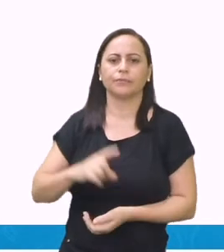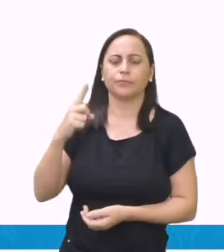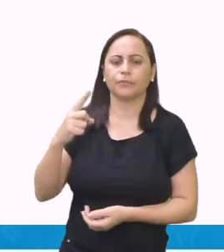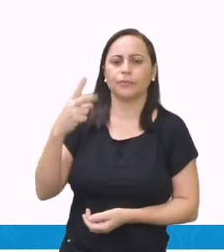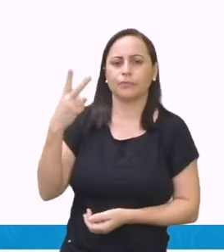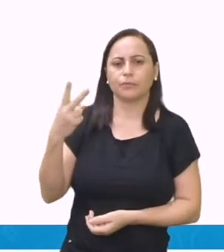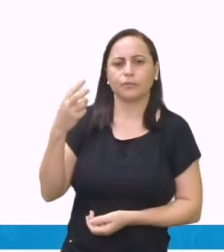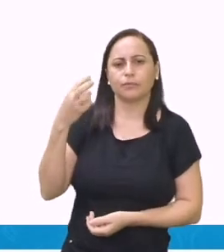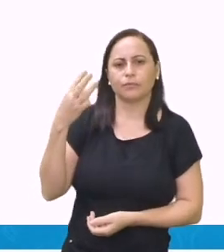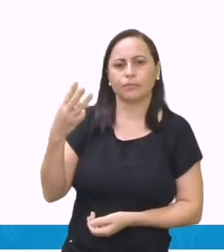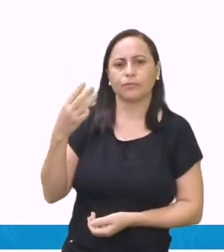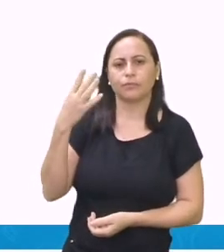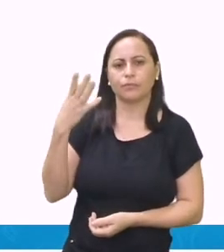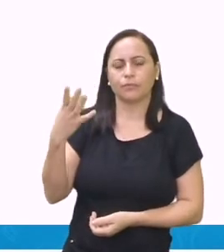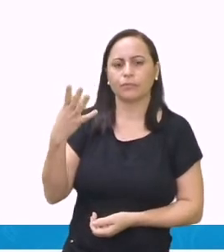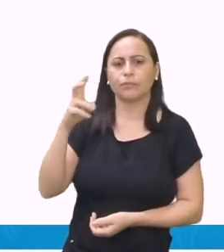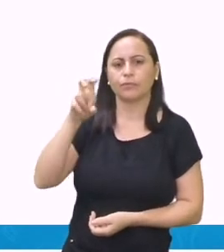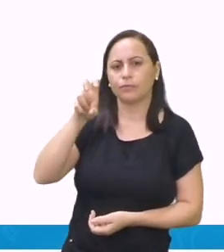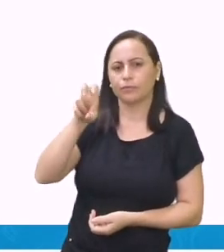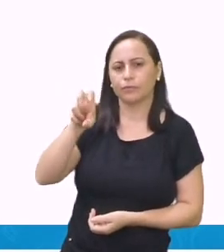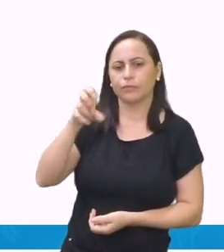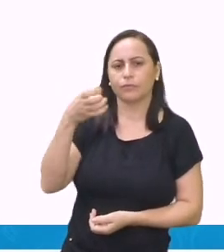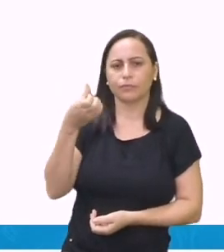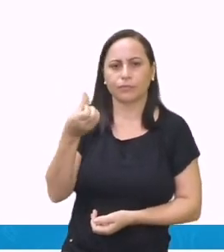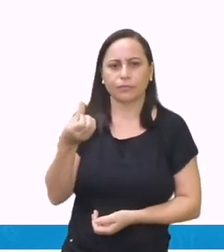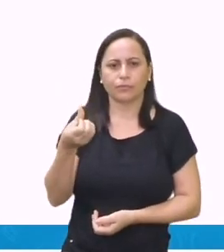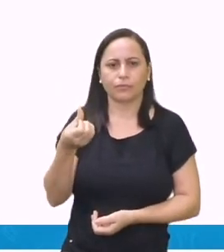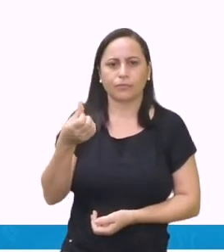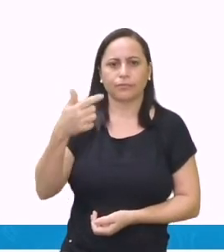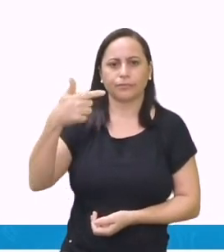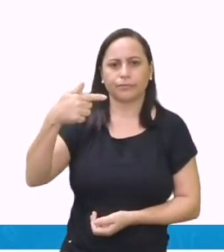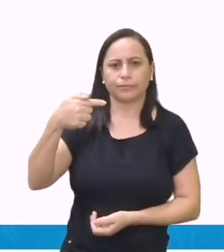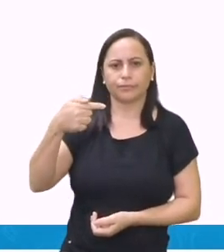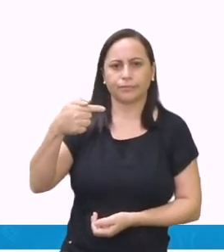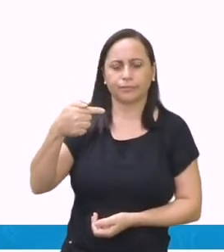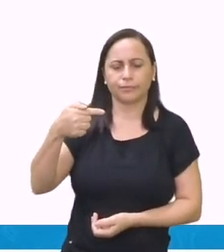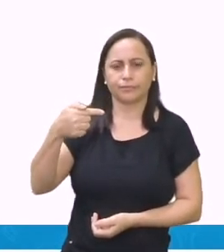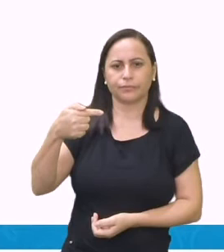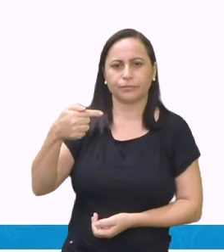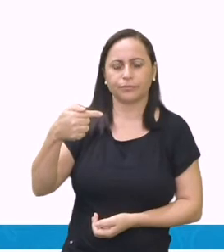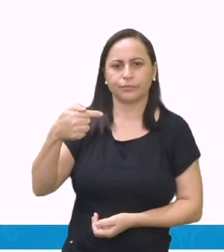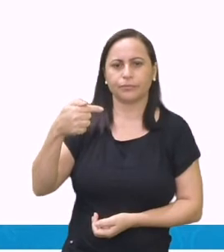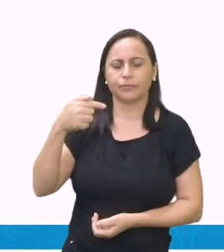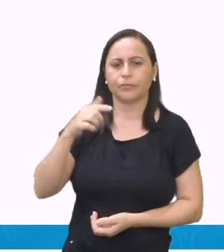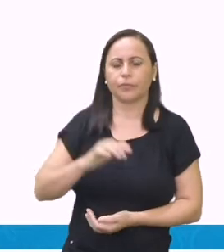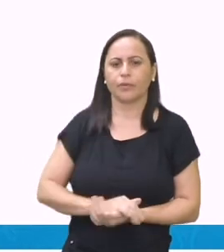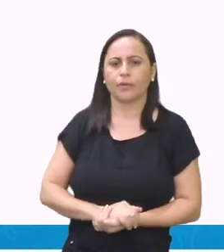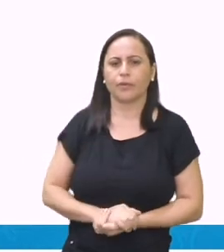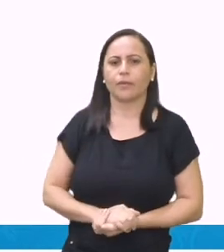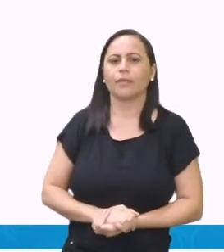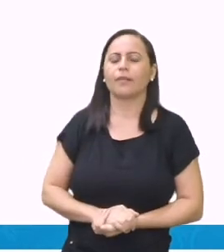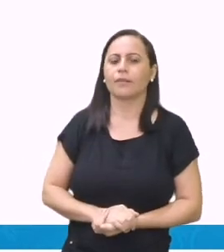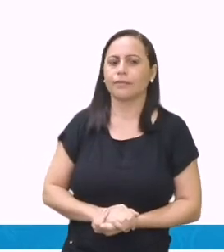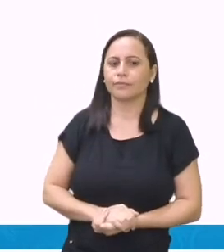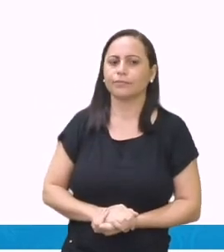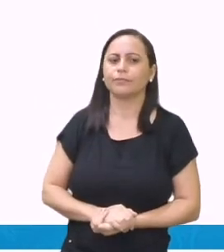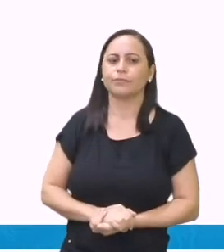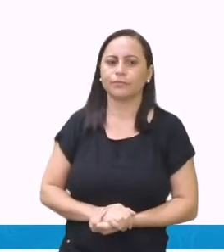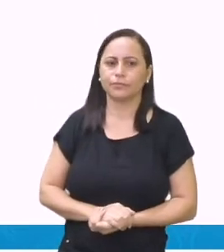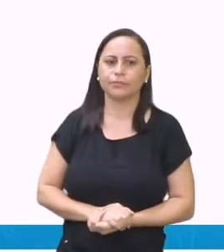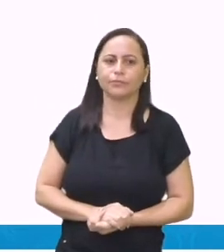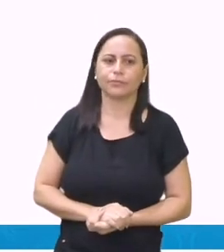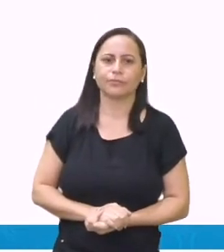1, 2, 3, 4, 5, 6, 7. Ele tem